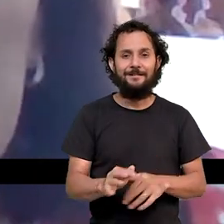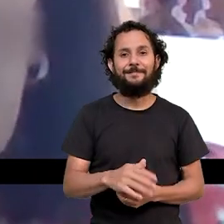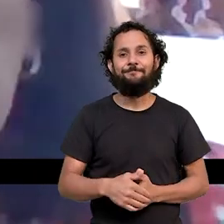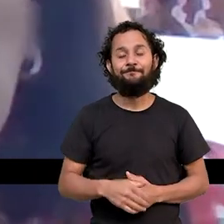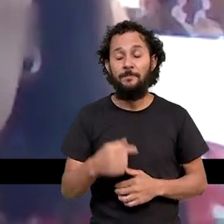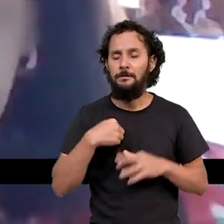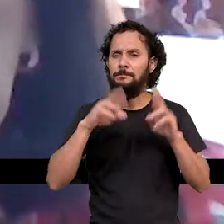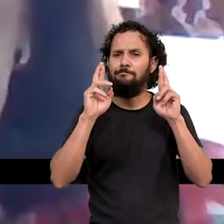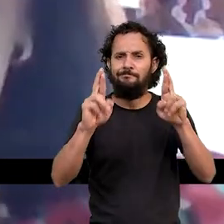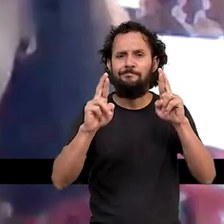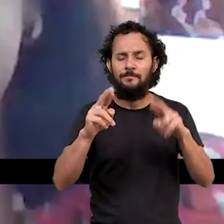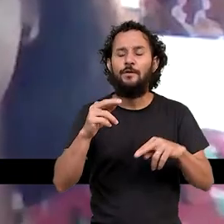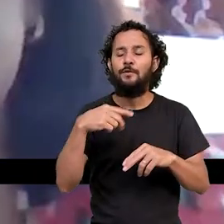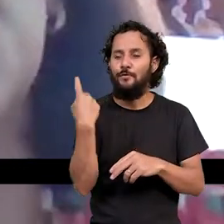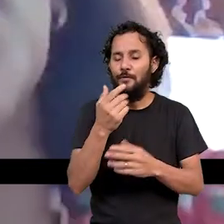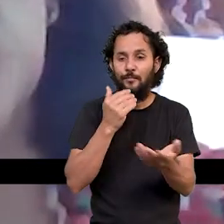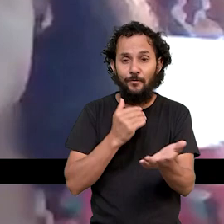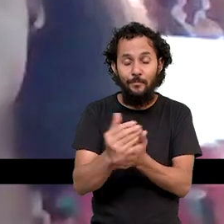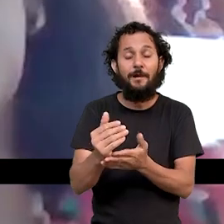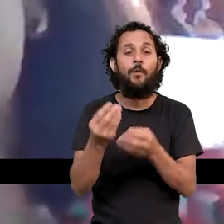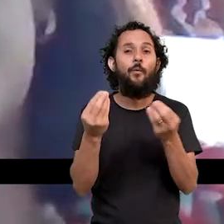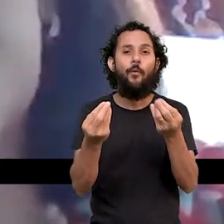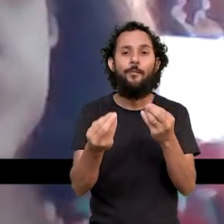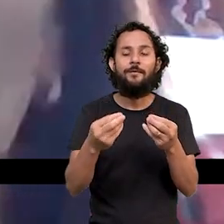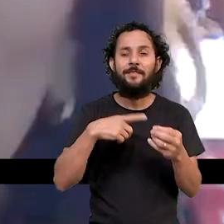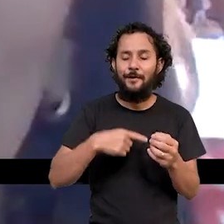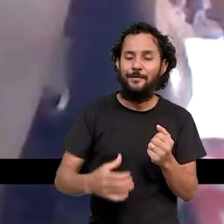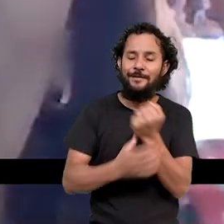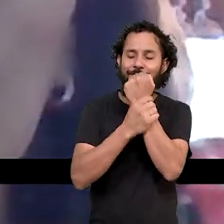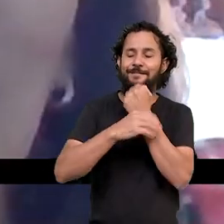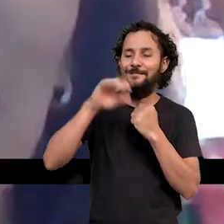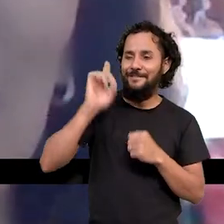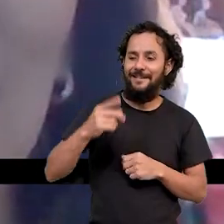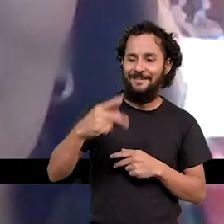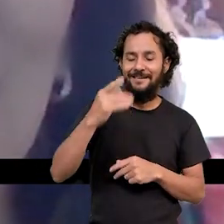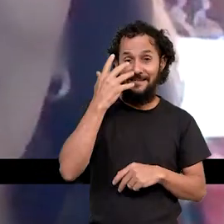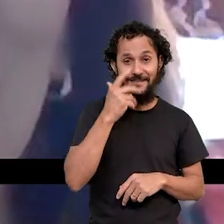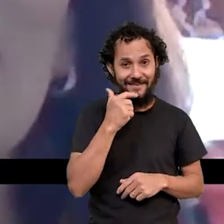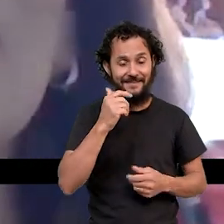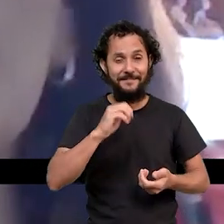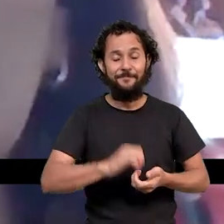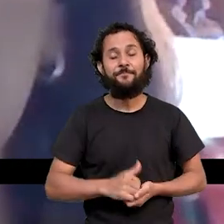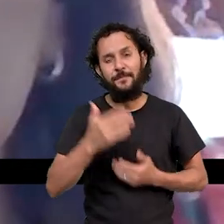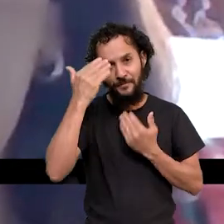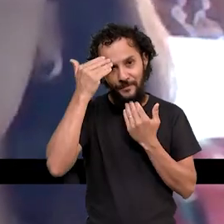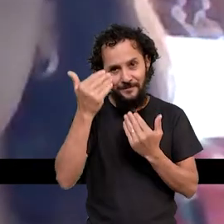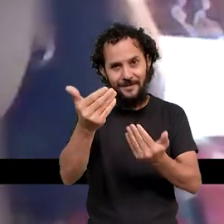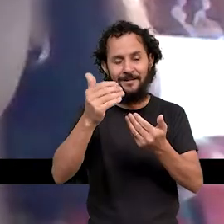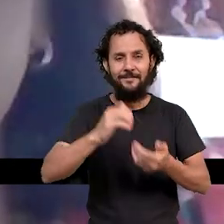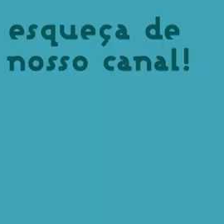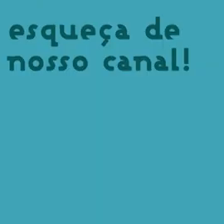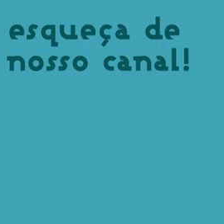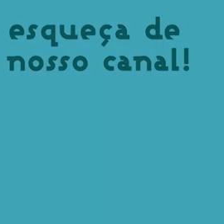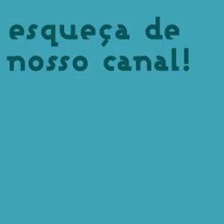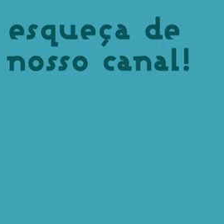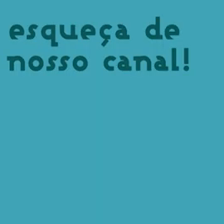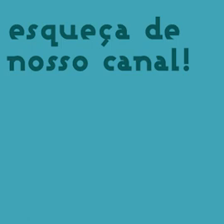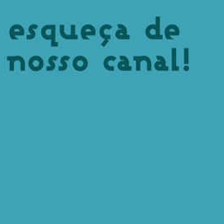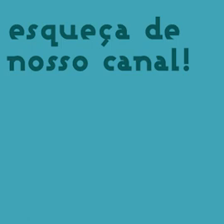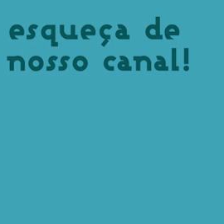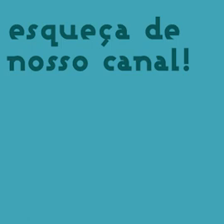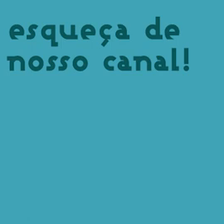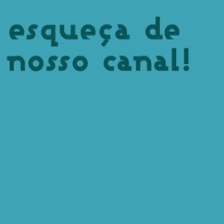né? E eu desejo que a gente comece a partir da garantia dos direitos das crianças. Muito obrigada. Portal